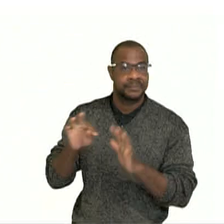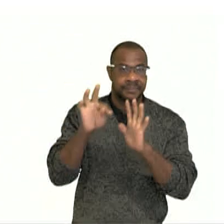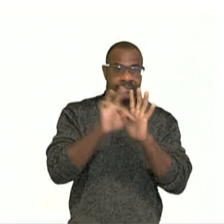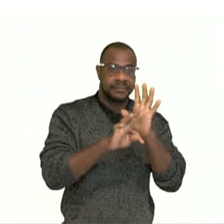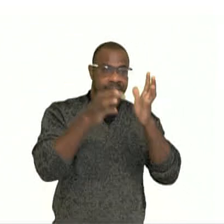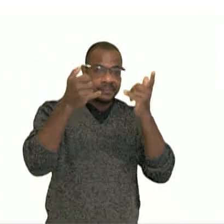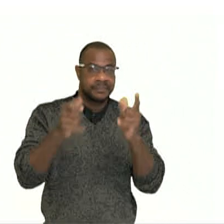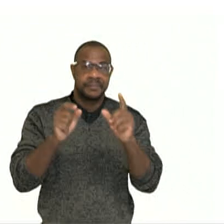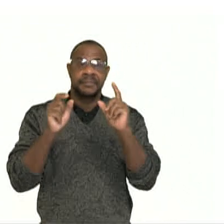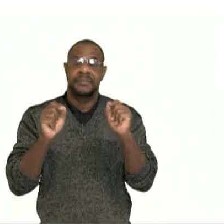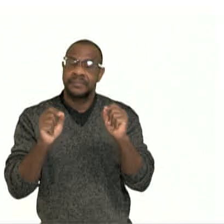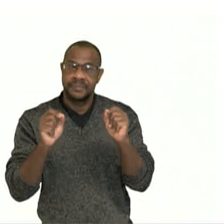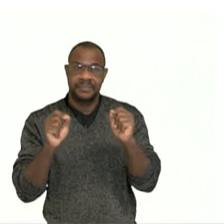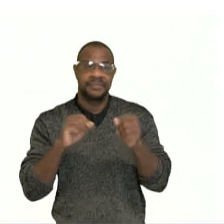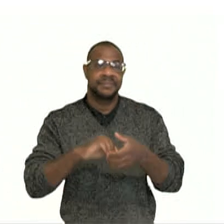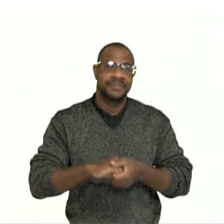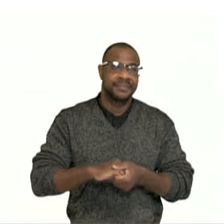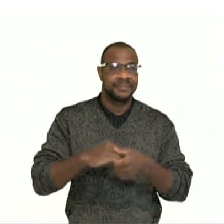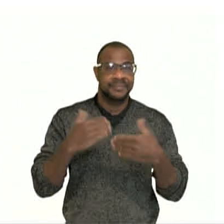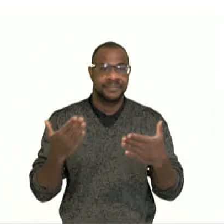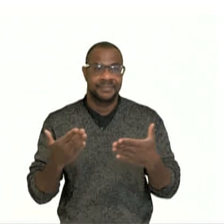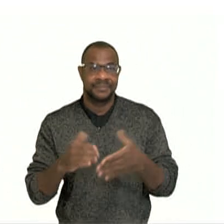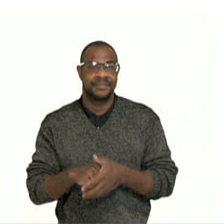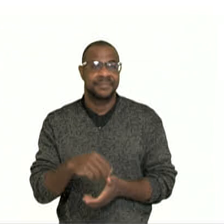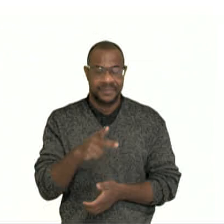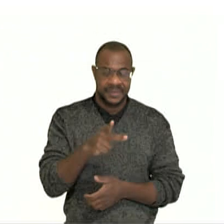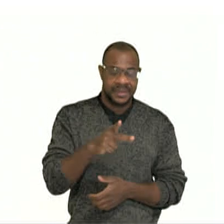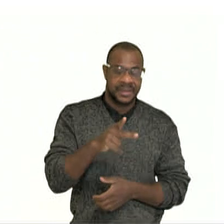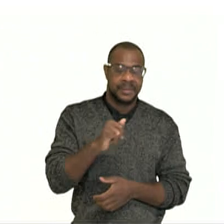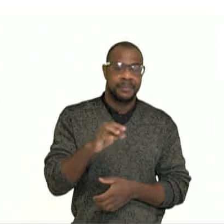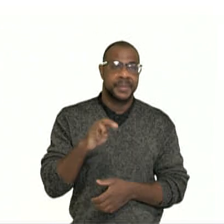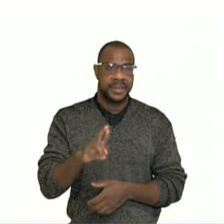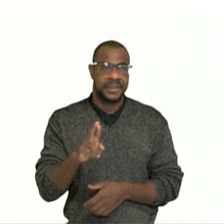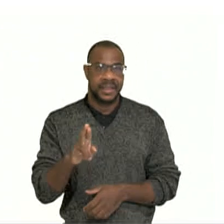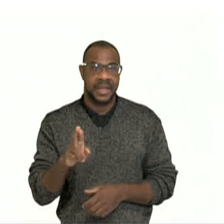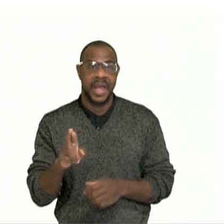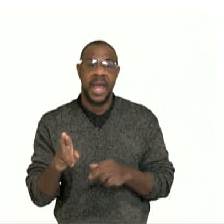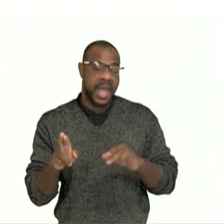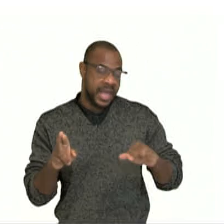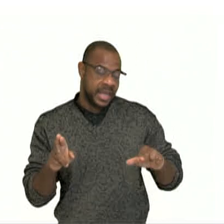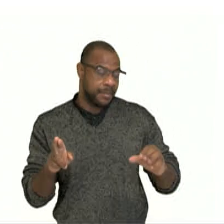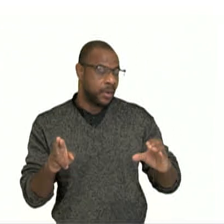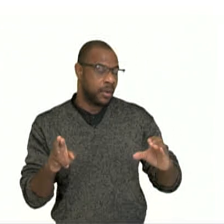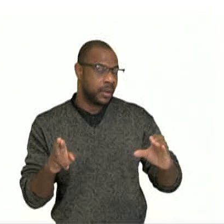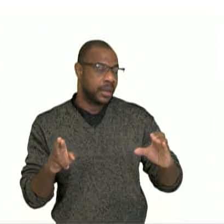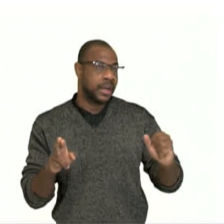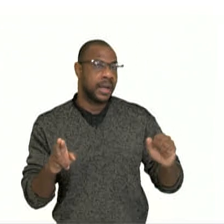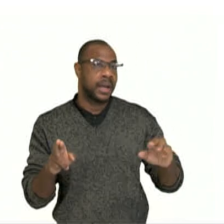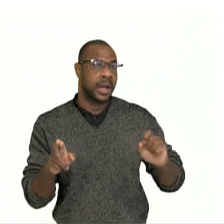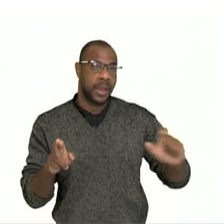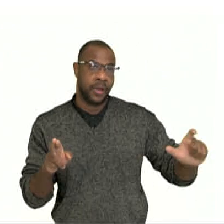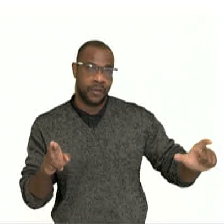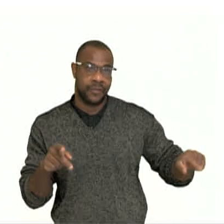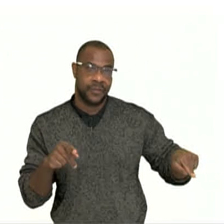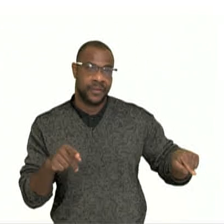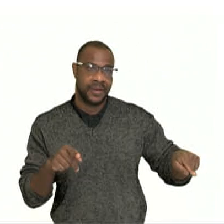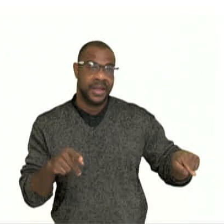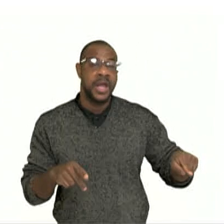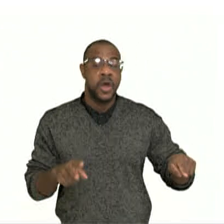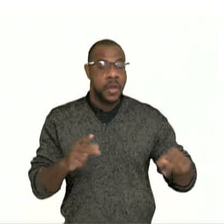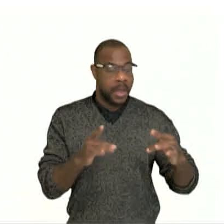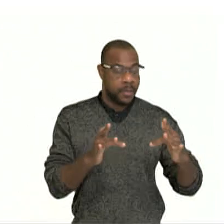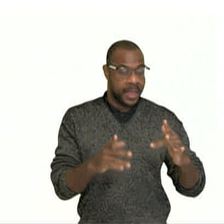como eu comentei com vocês, Peter é o irmão de Carol, né? O nome dela é Carol e o namorado